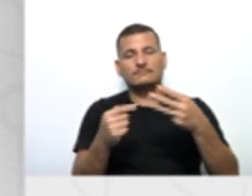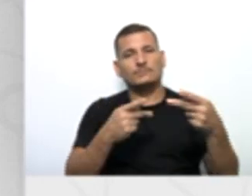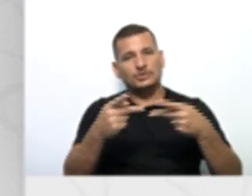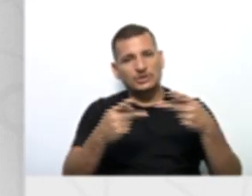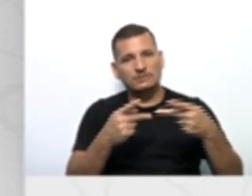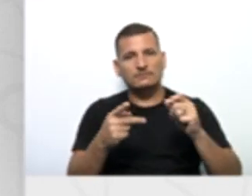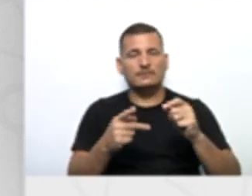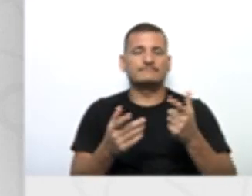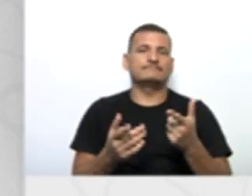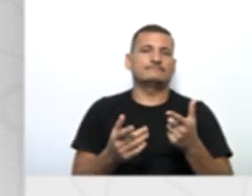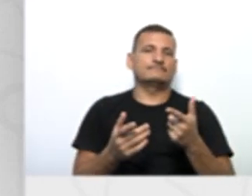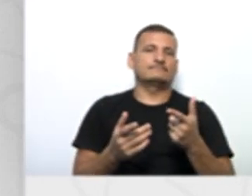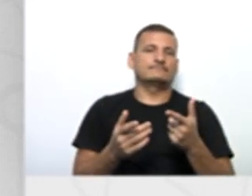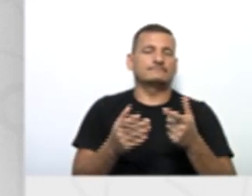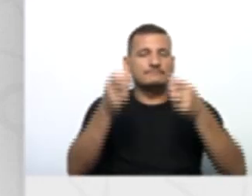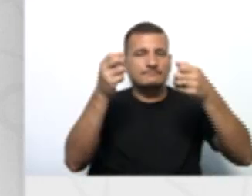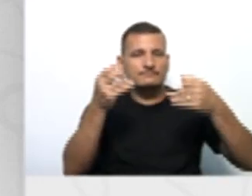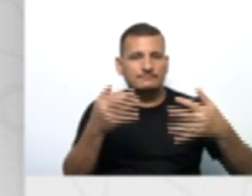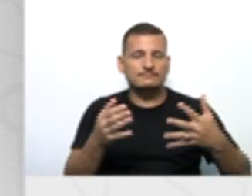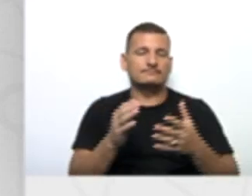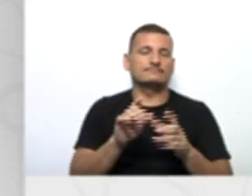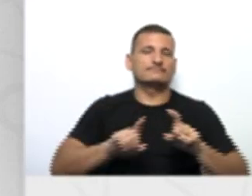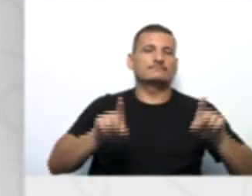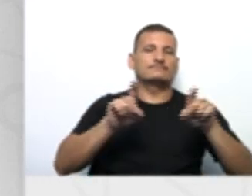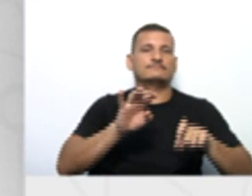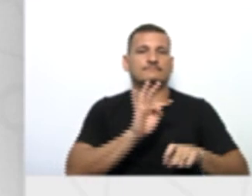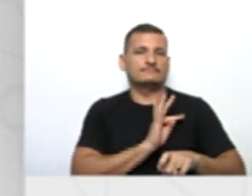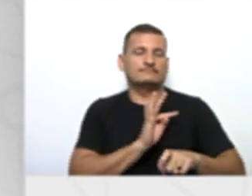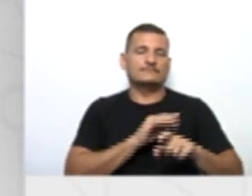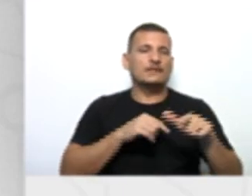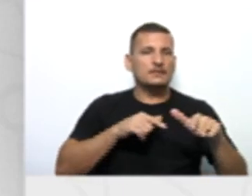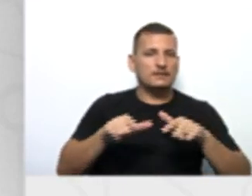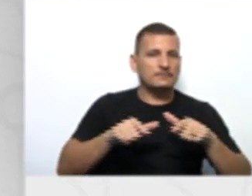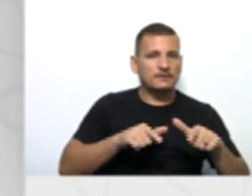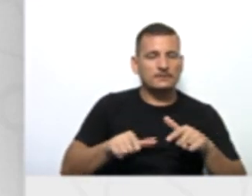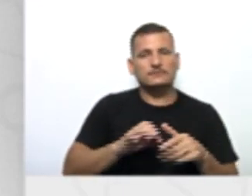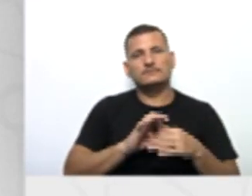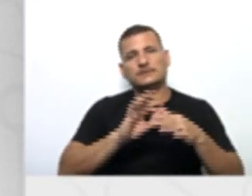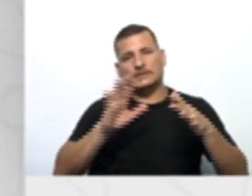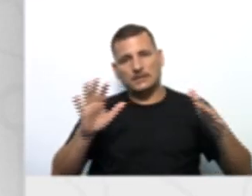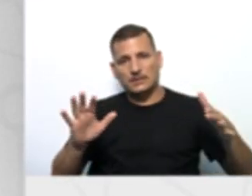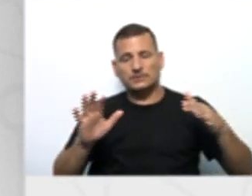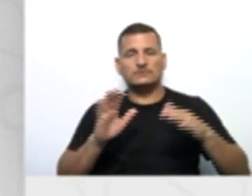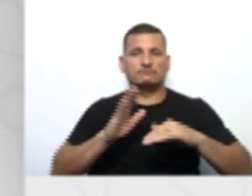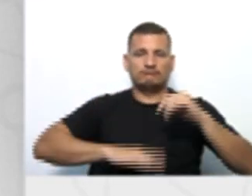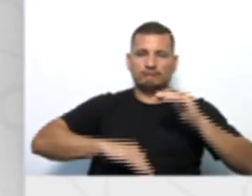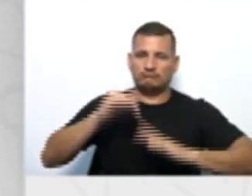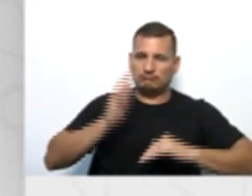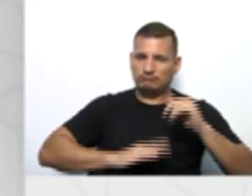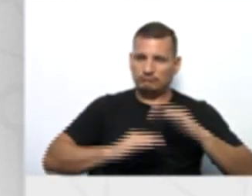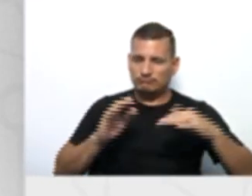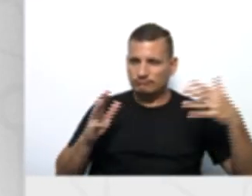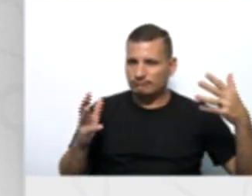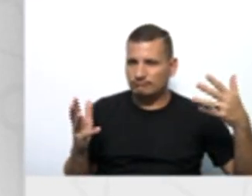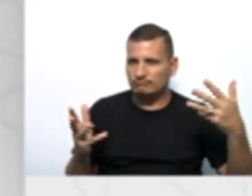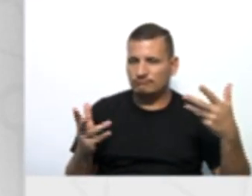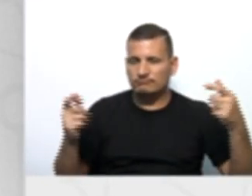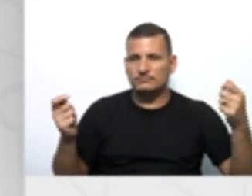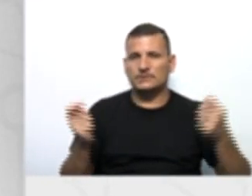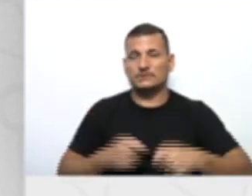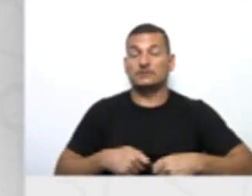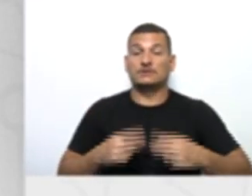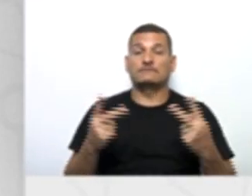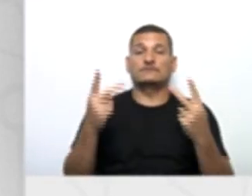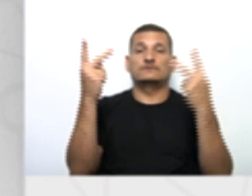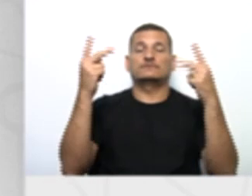em um regime de liberdade, a profissão de informática, com base na competência profissional, a valorização do